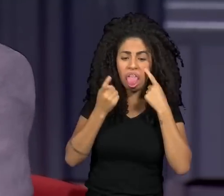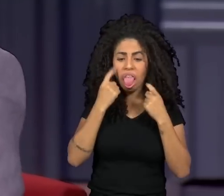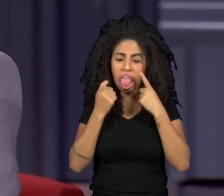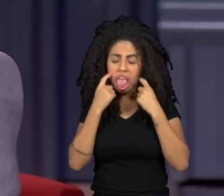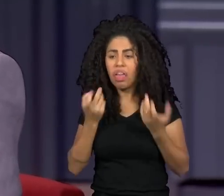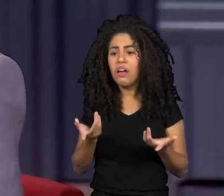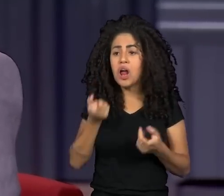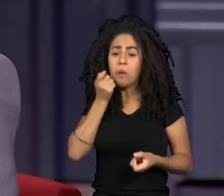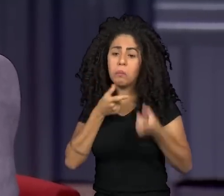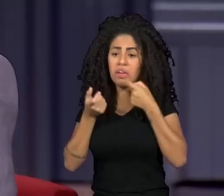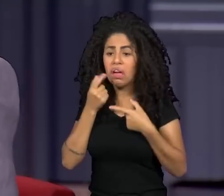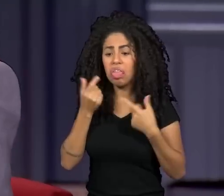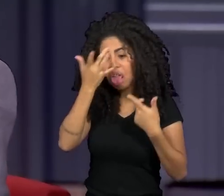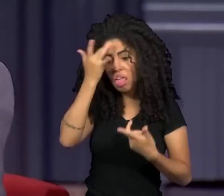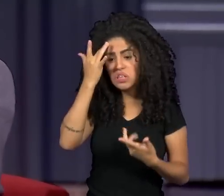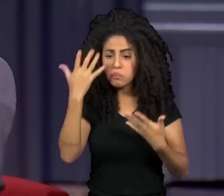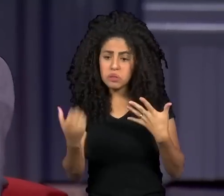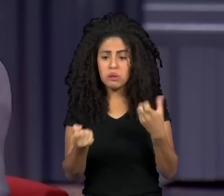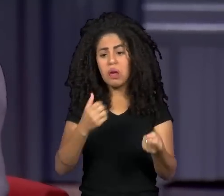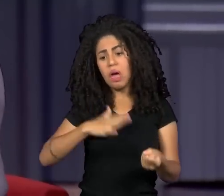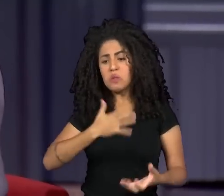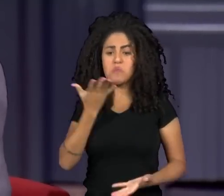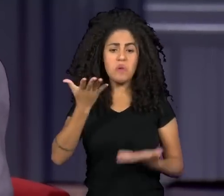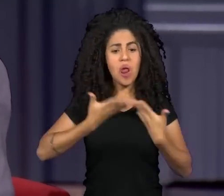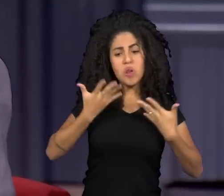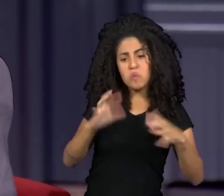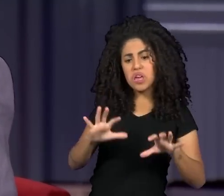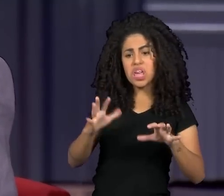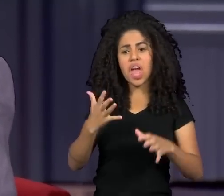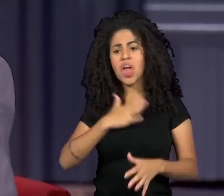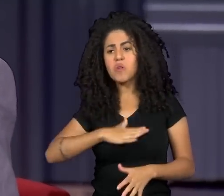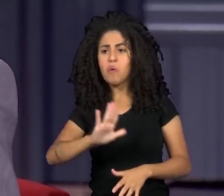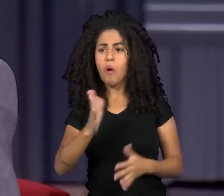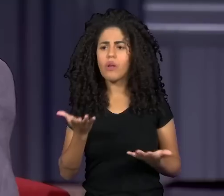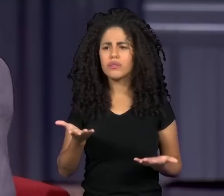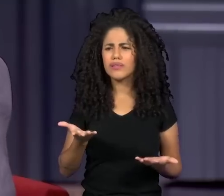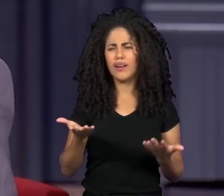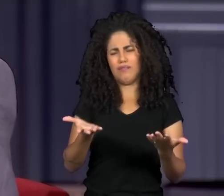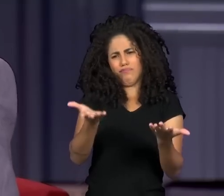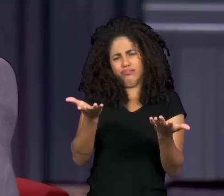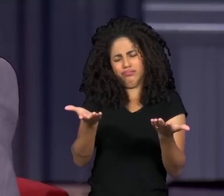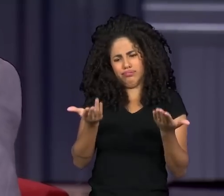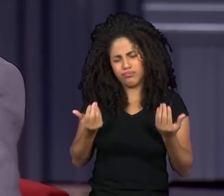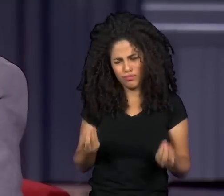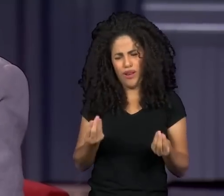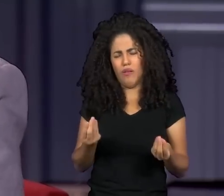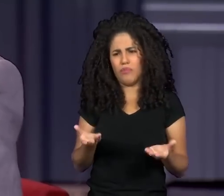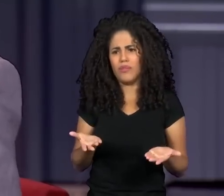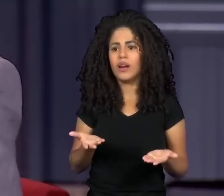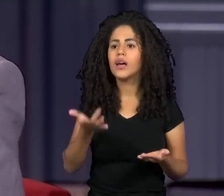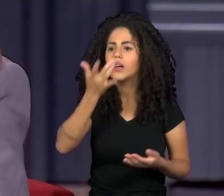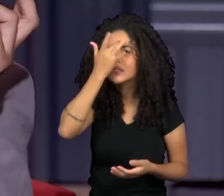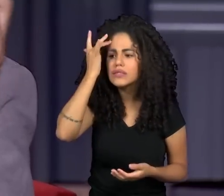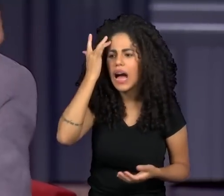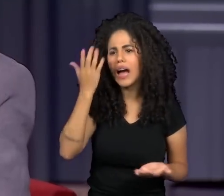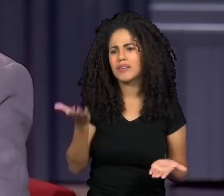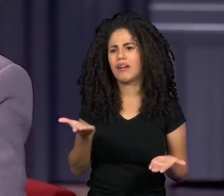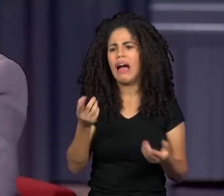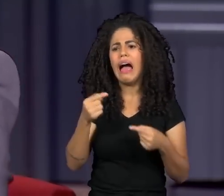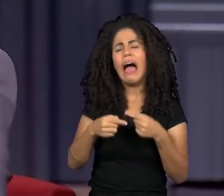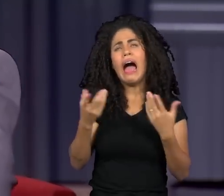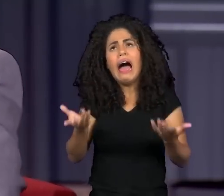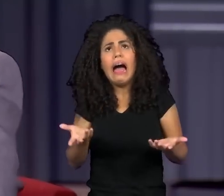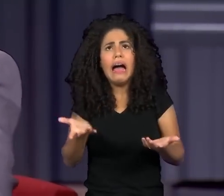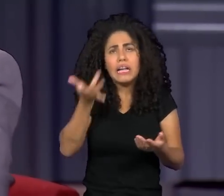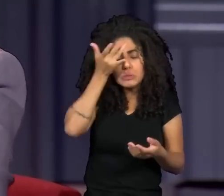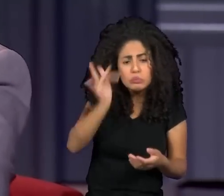fez uma piada, a galera não gostou. É o que eu falo, não tenha vaidade com o seu trabalho, meu irmão. Achou que passou muito do ponto, não